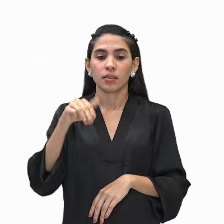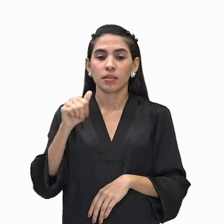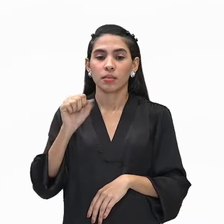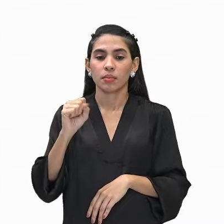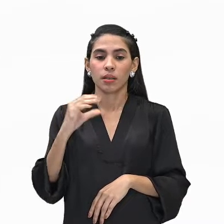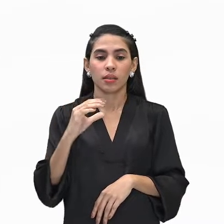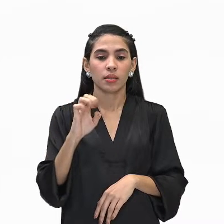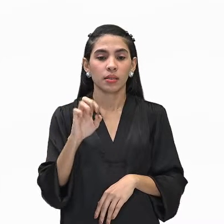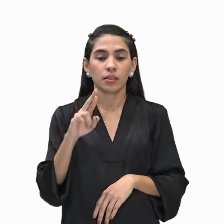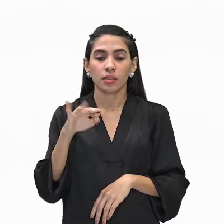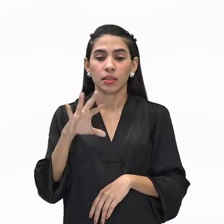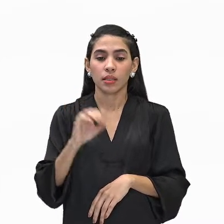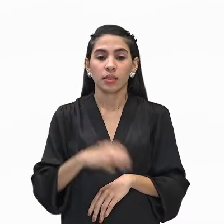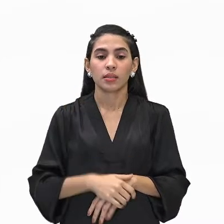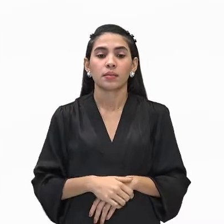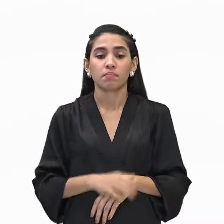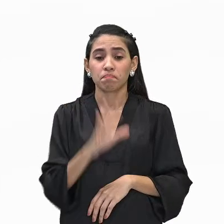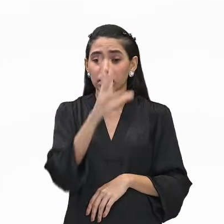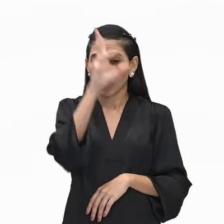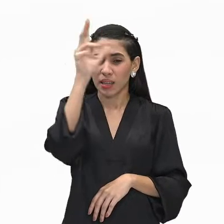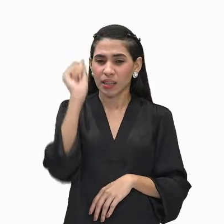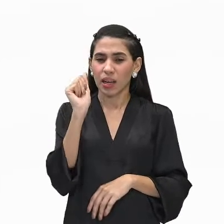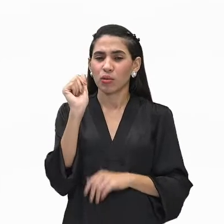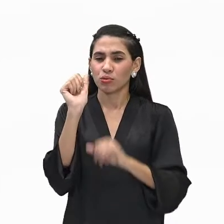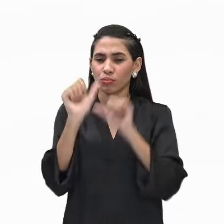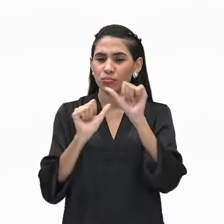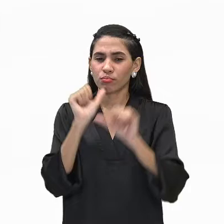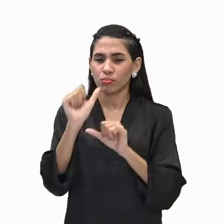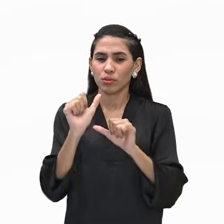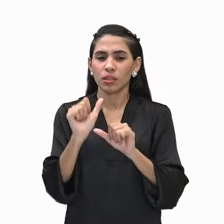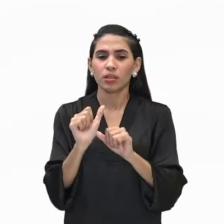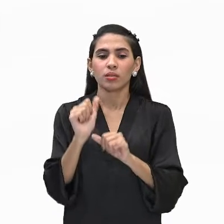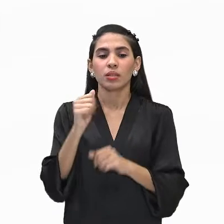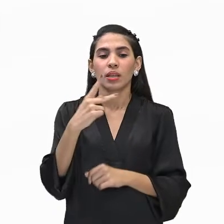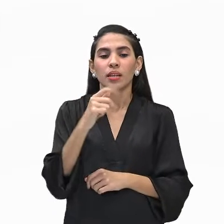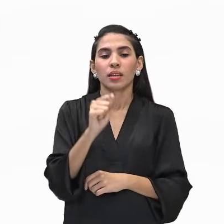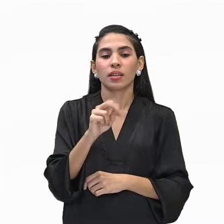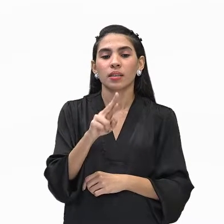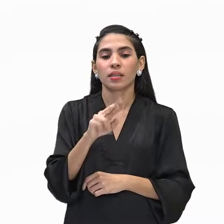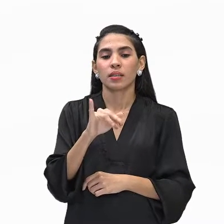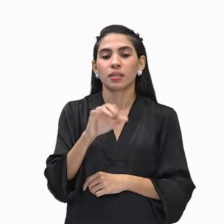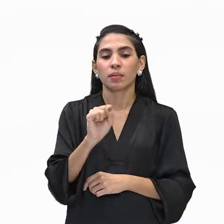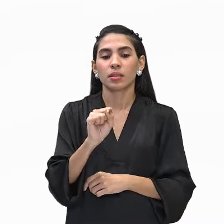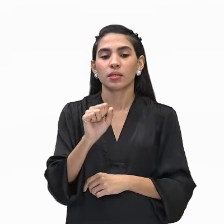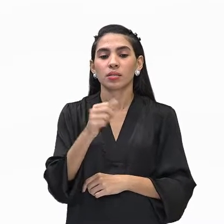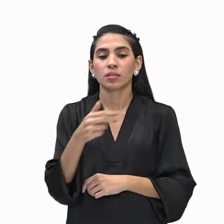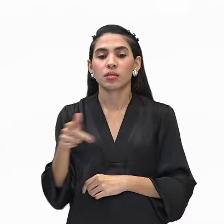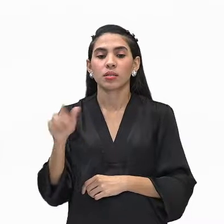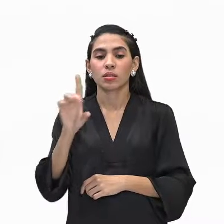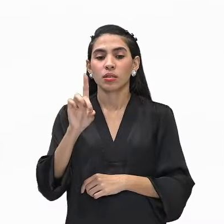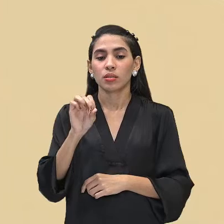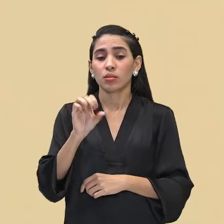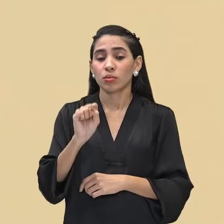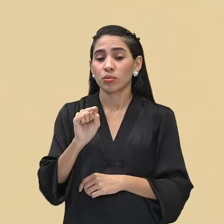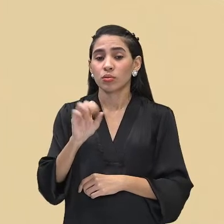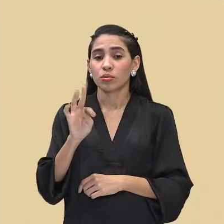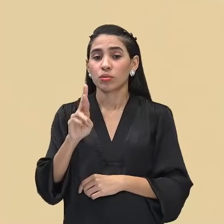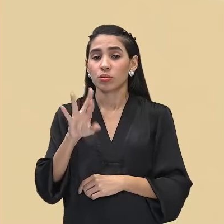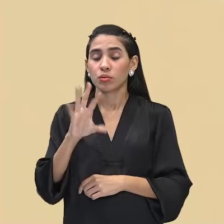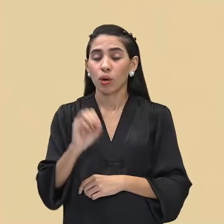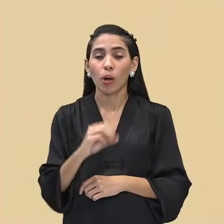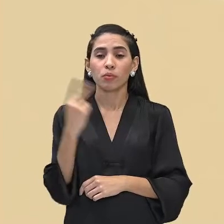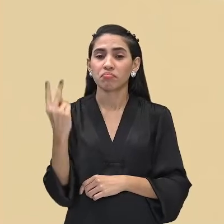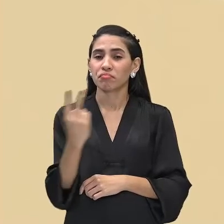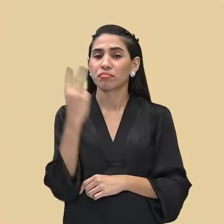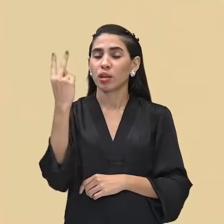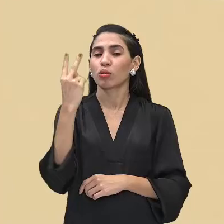na Paris dos trópicos. Sim, Manaus acabou ganhando esse apelido por conta da riqueza que afluiu aqui na nossa região, na